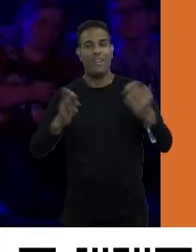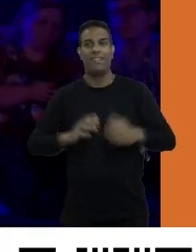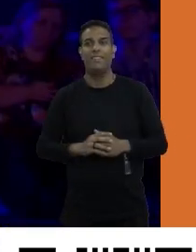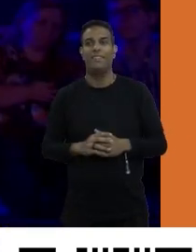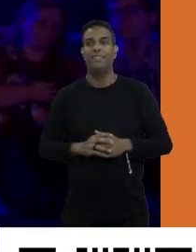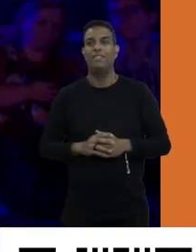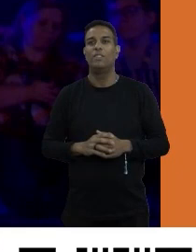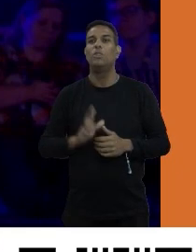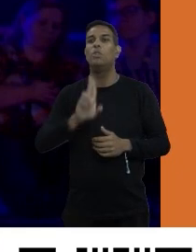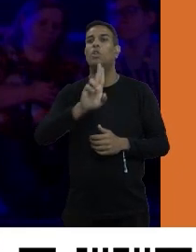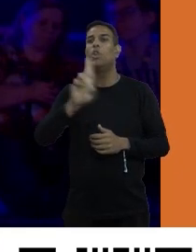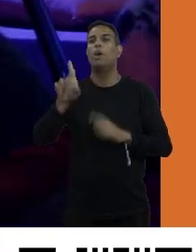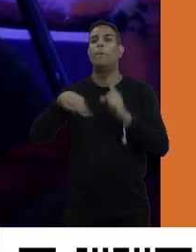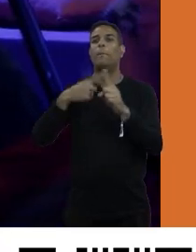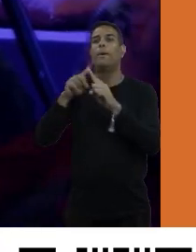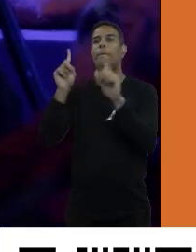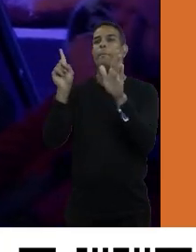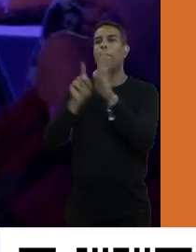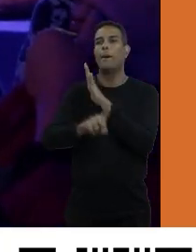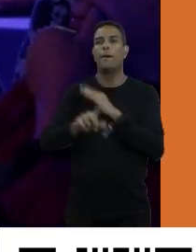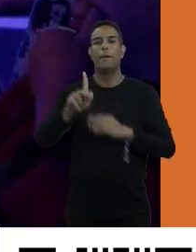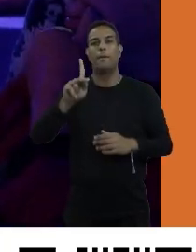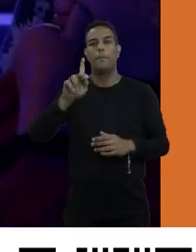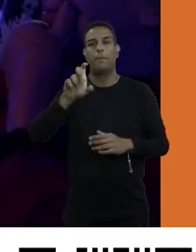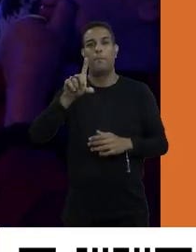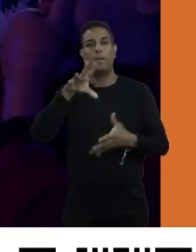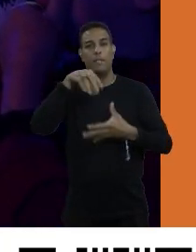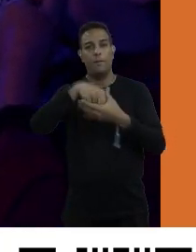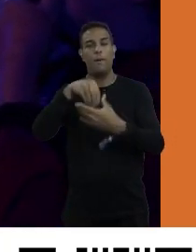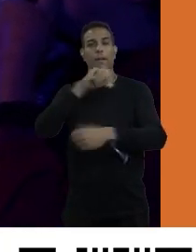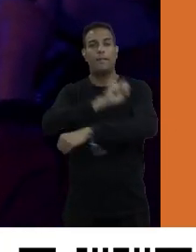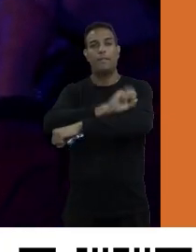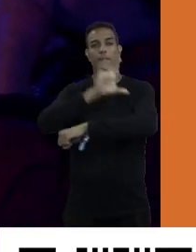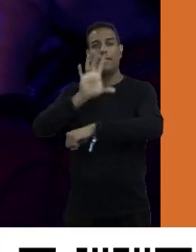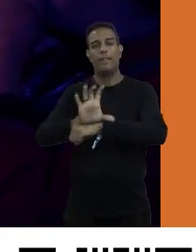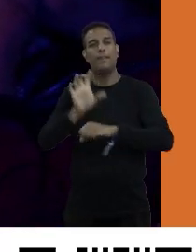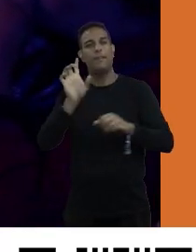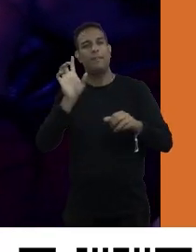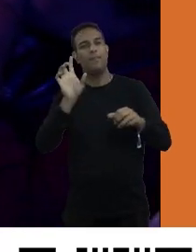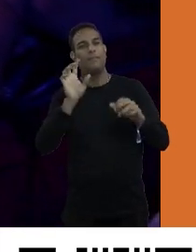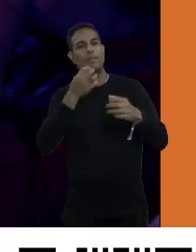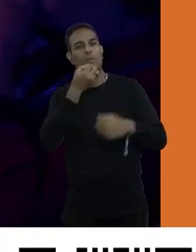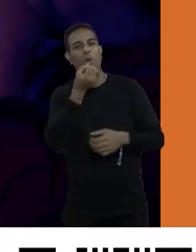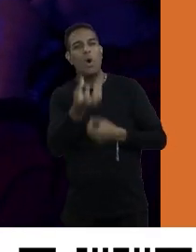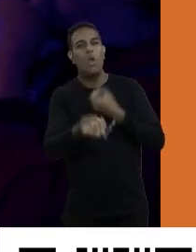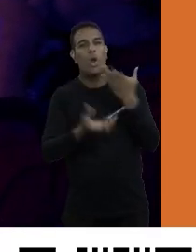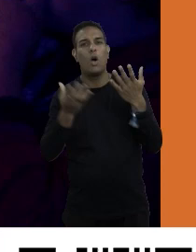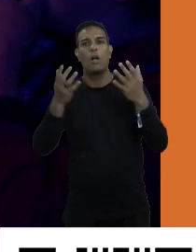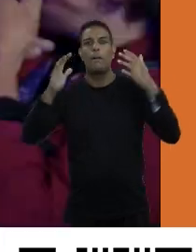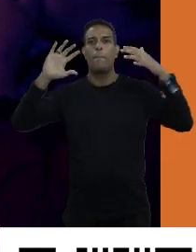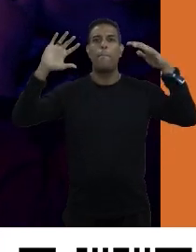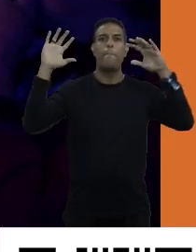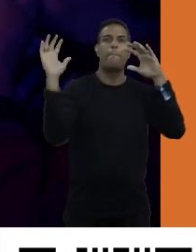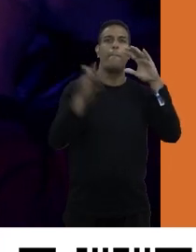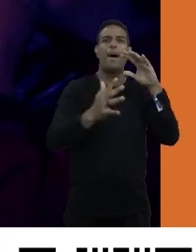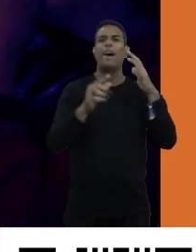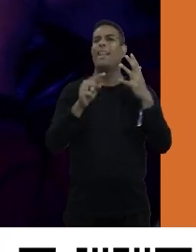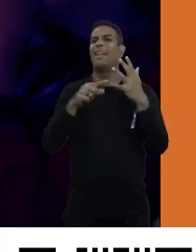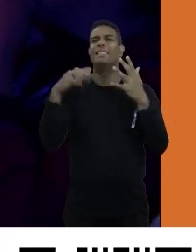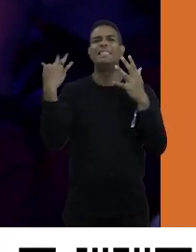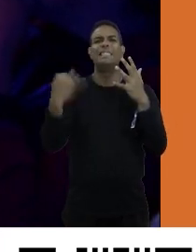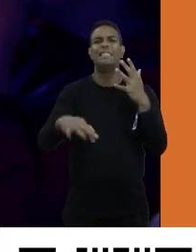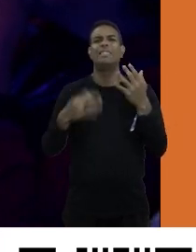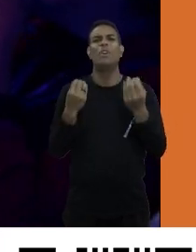Me fala o seu nome e sua pergunta. Sou o Pedro, trabalho no Senac. Não é uma pergunta, eu queria que você contasse do saque que pegou mal na sua mão.